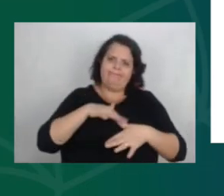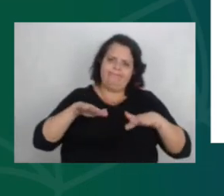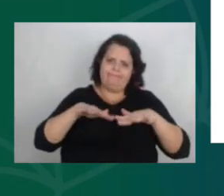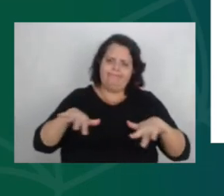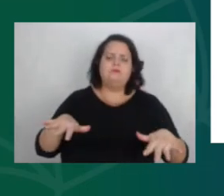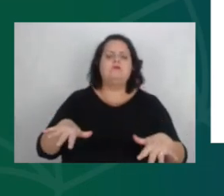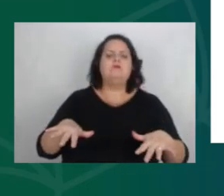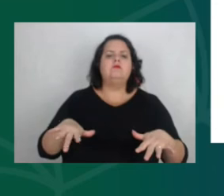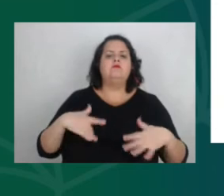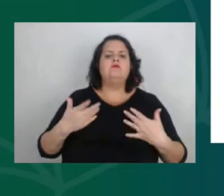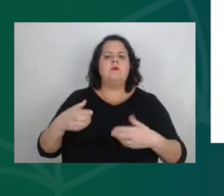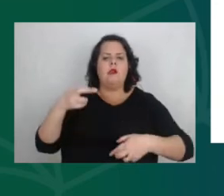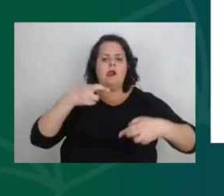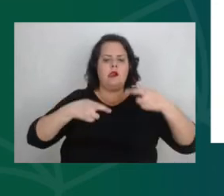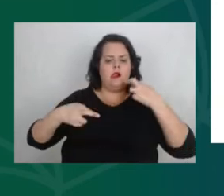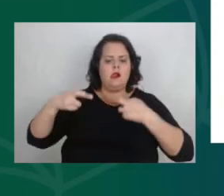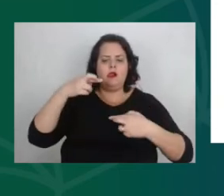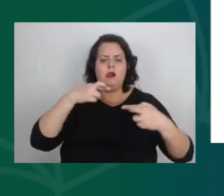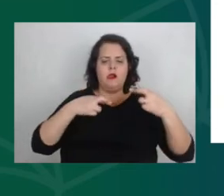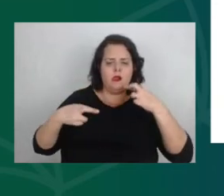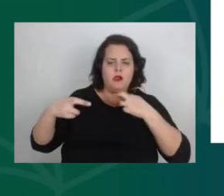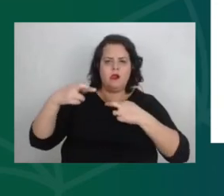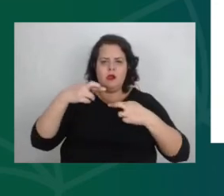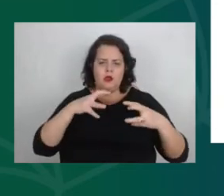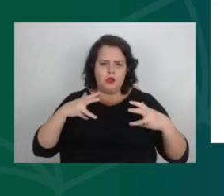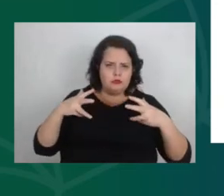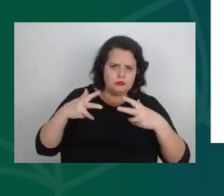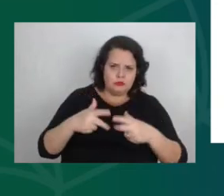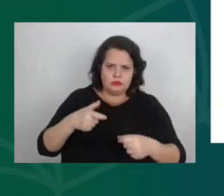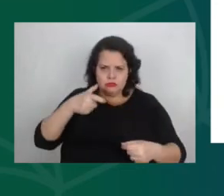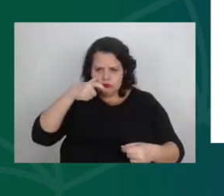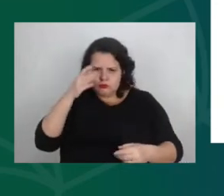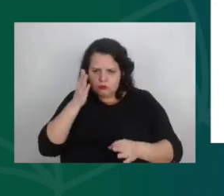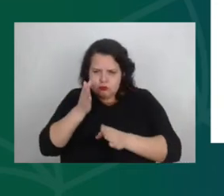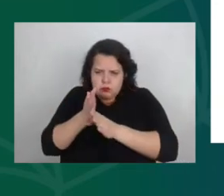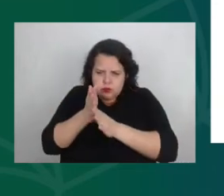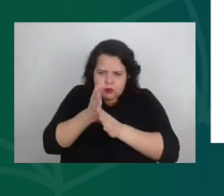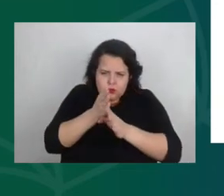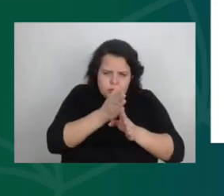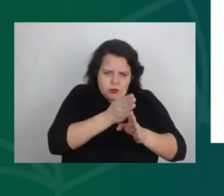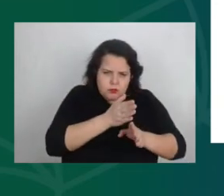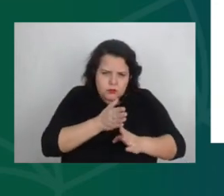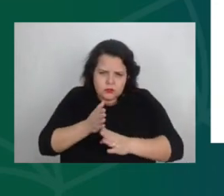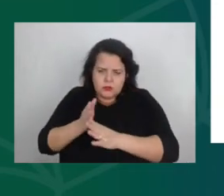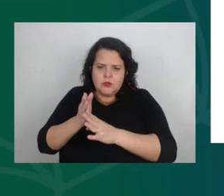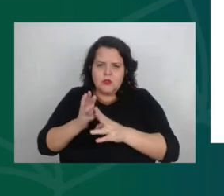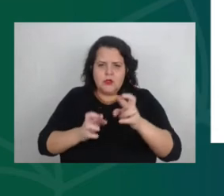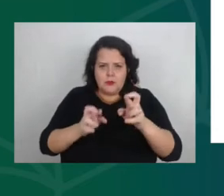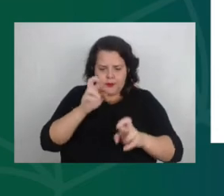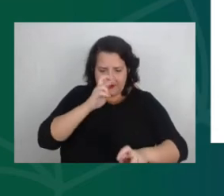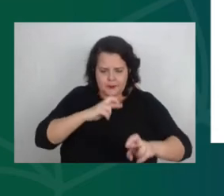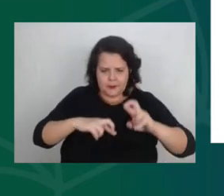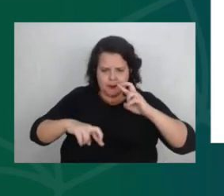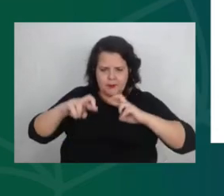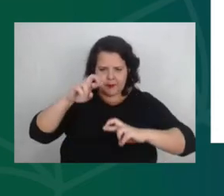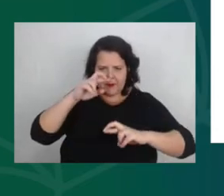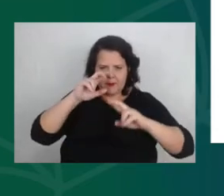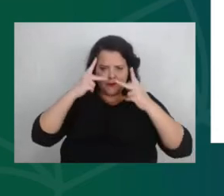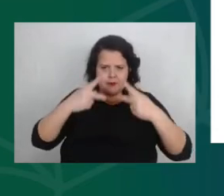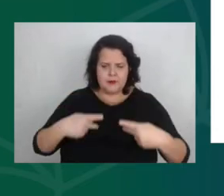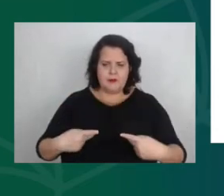teve como objetivo você monitorar, fazer estudo em vivo, onde abordaremos diretamente o ser humano e vendo as possíveis alterações,